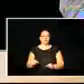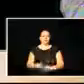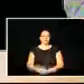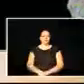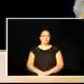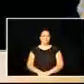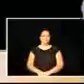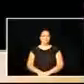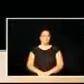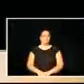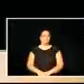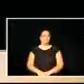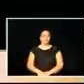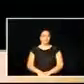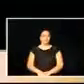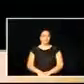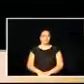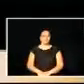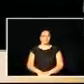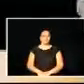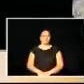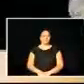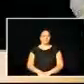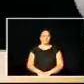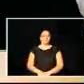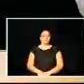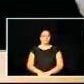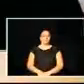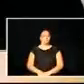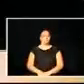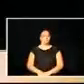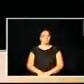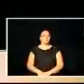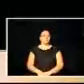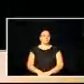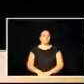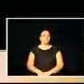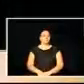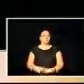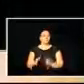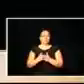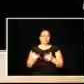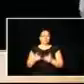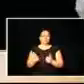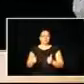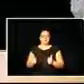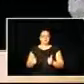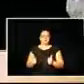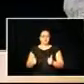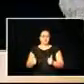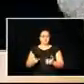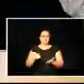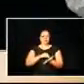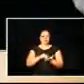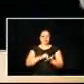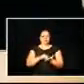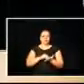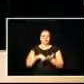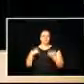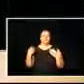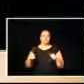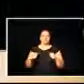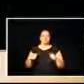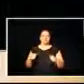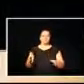numa escala micro, reestruturar algumas secretarias que algumas coisas são necessárias. São necessárias. Tá certo? Como no